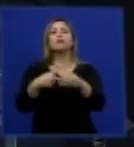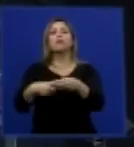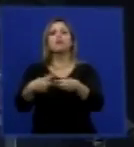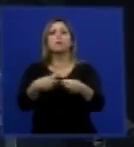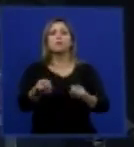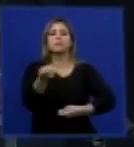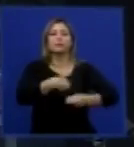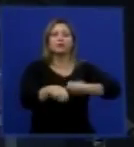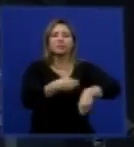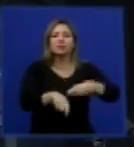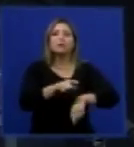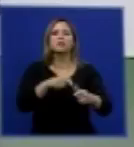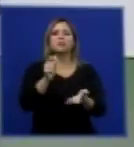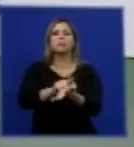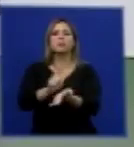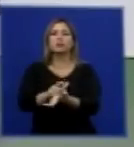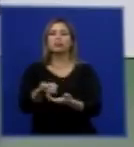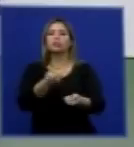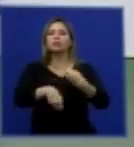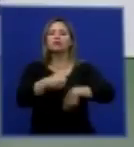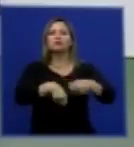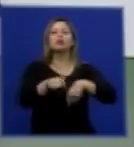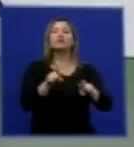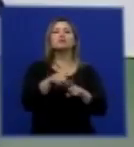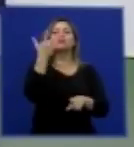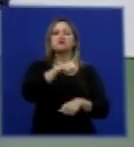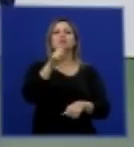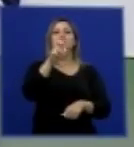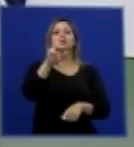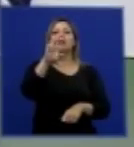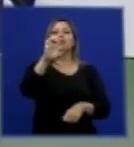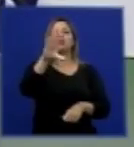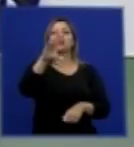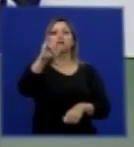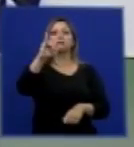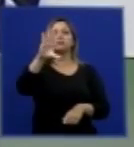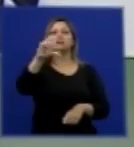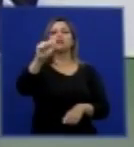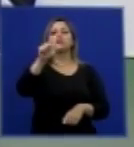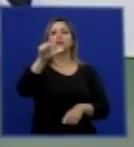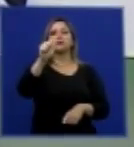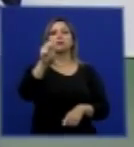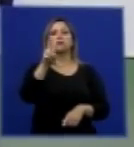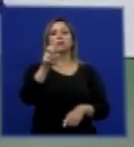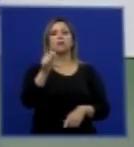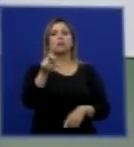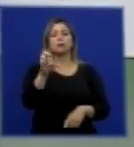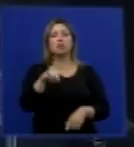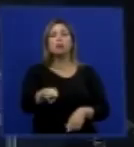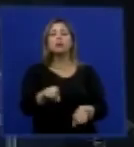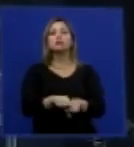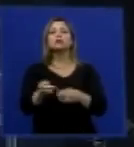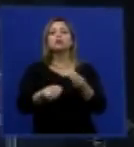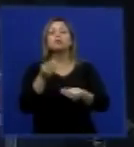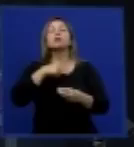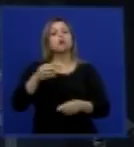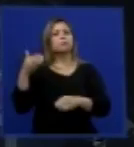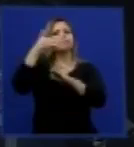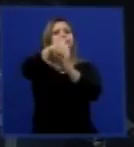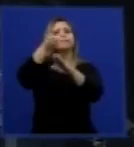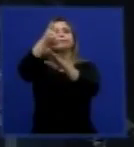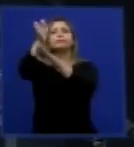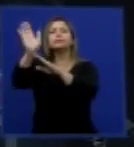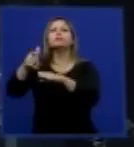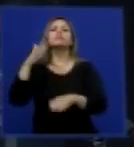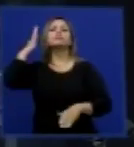recicla proporcionalmente de todo o país isso nos levou Inclusive a proferirmos palestras e